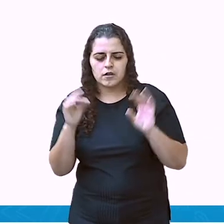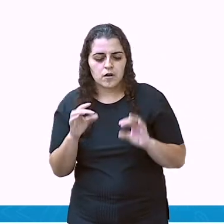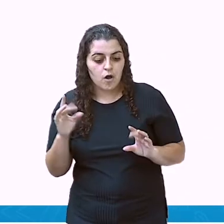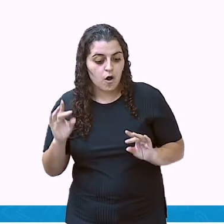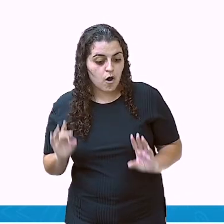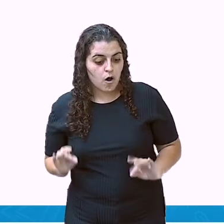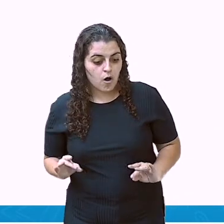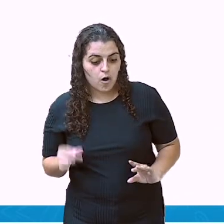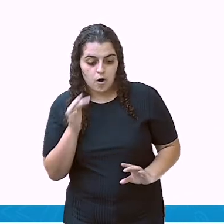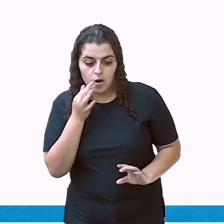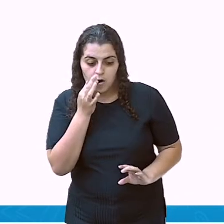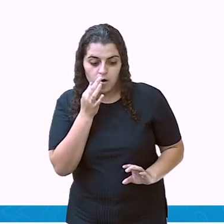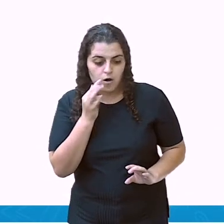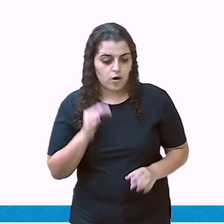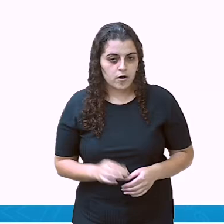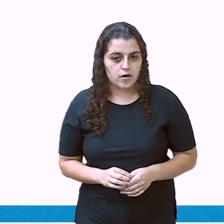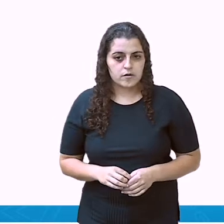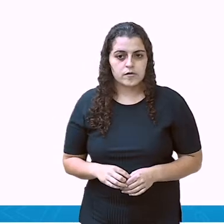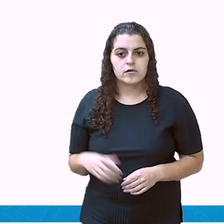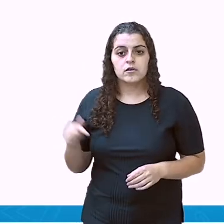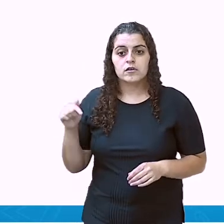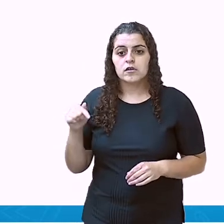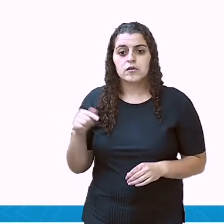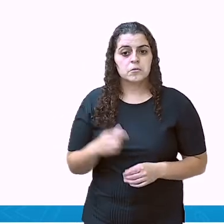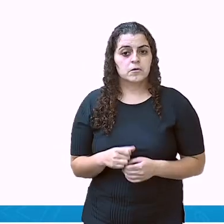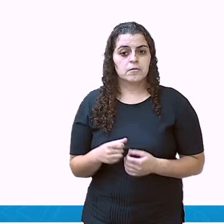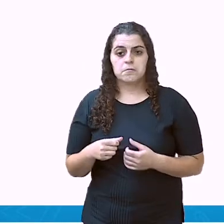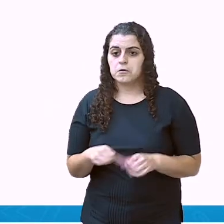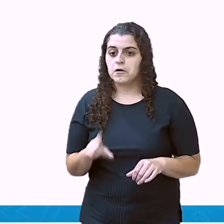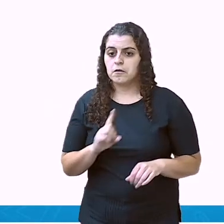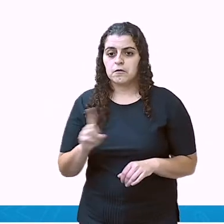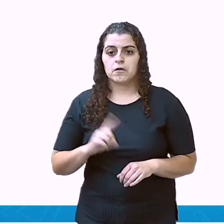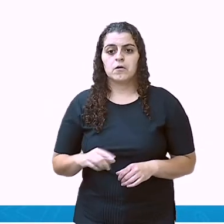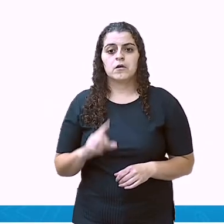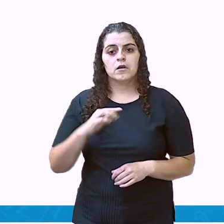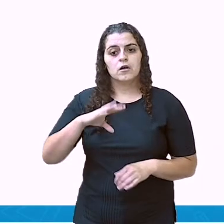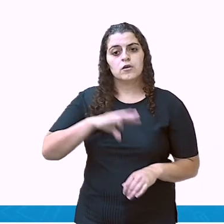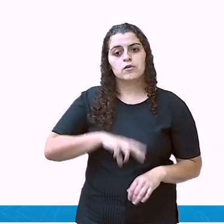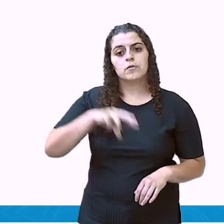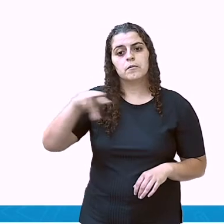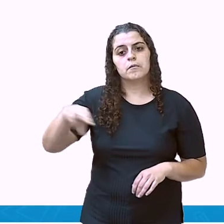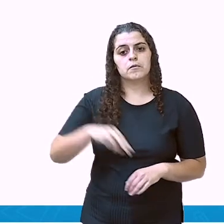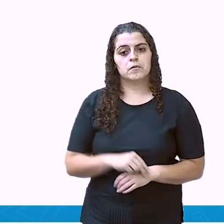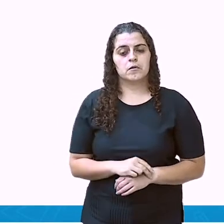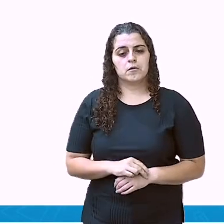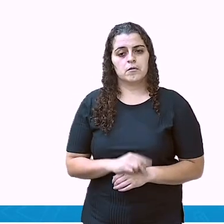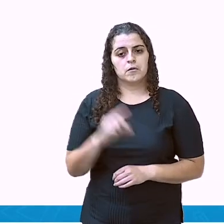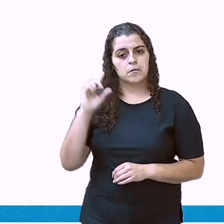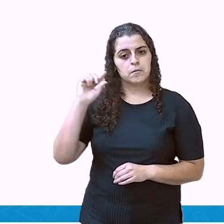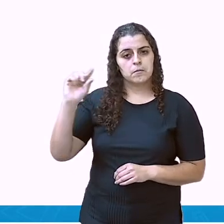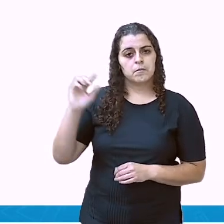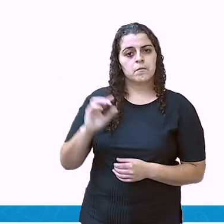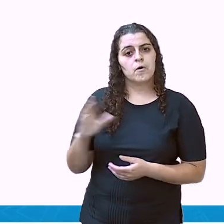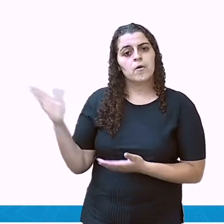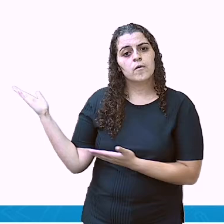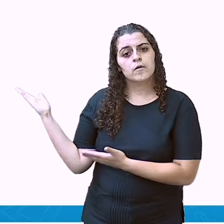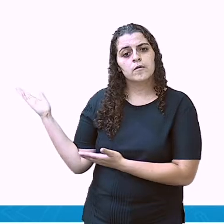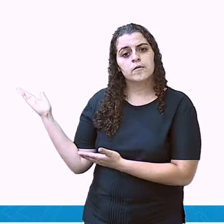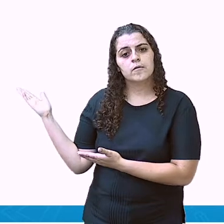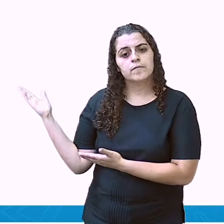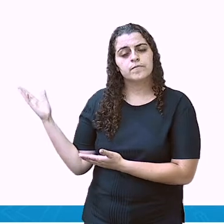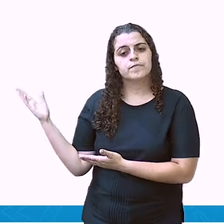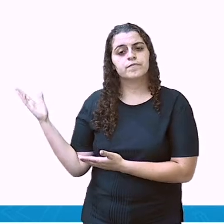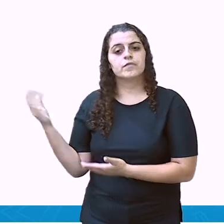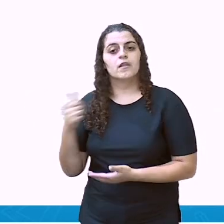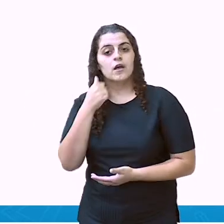ouro, que nem aqui ficava no nosso país, era tudo mandado para fora. E olha só, as